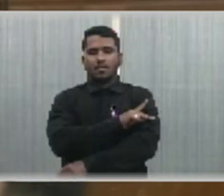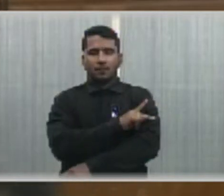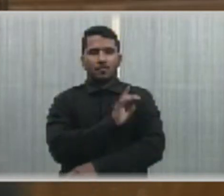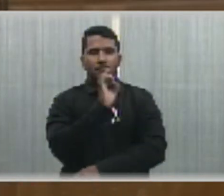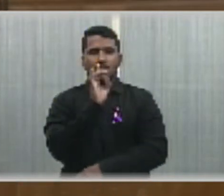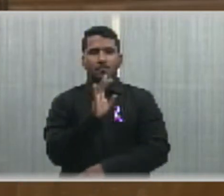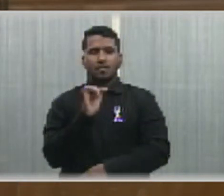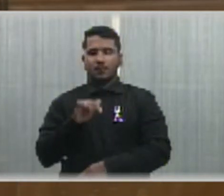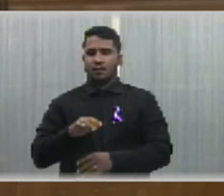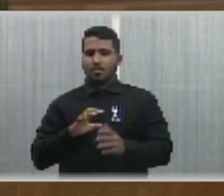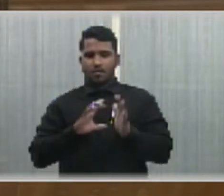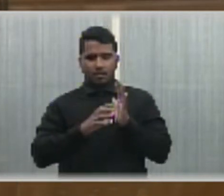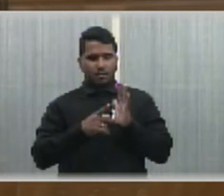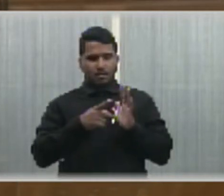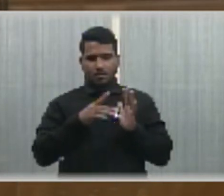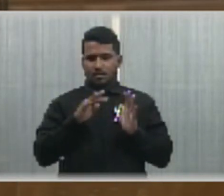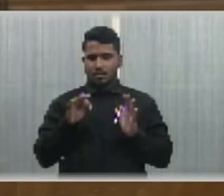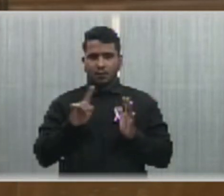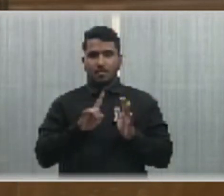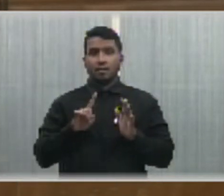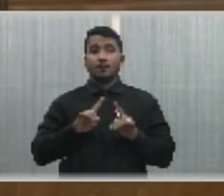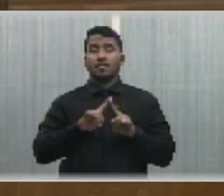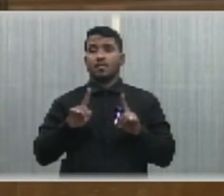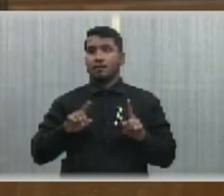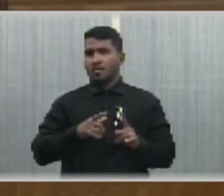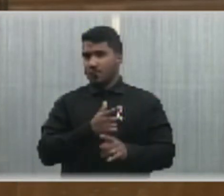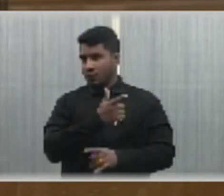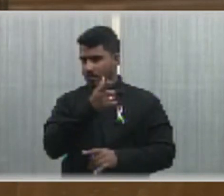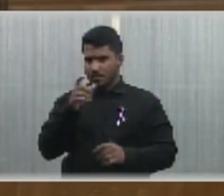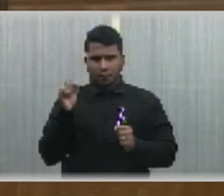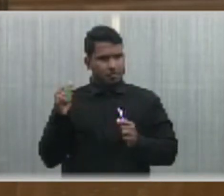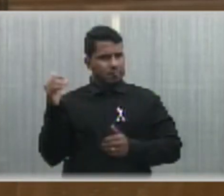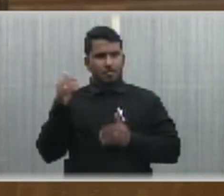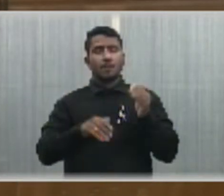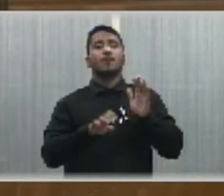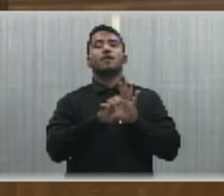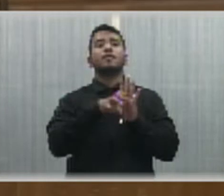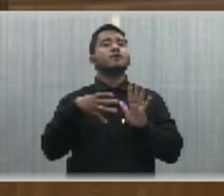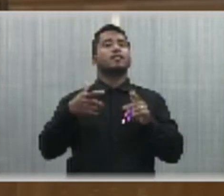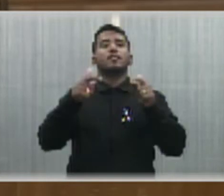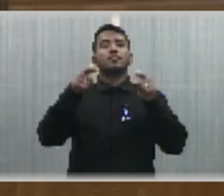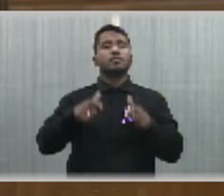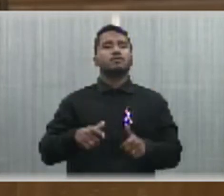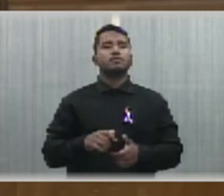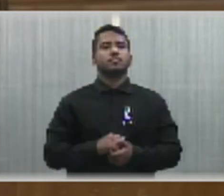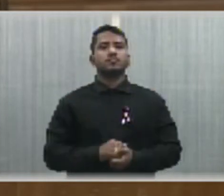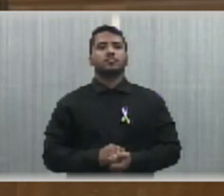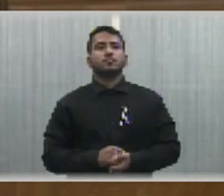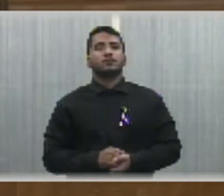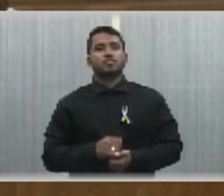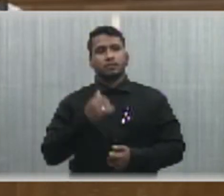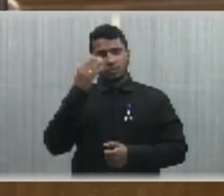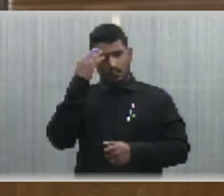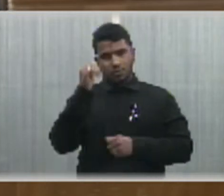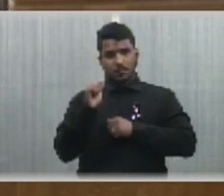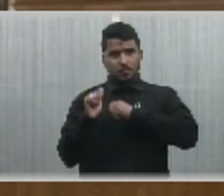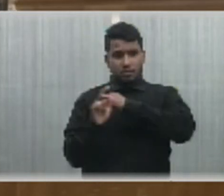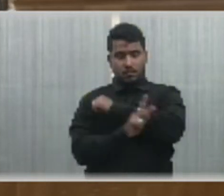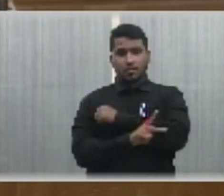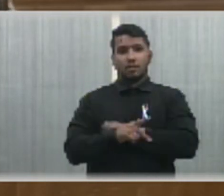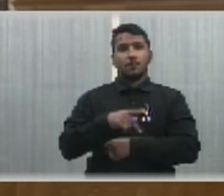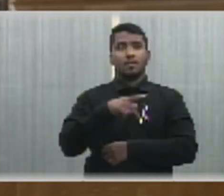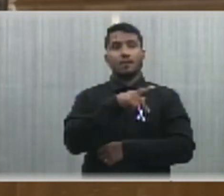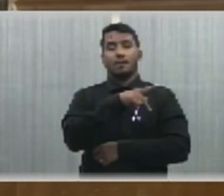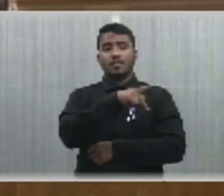pelos petistas, e o evento vai ser ali, ali na Avenida Presidente Kennedy,